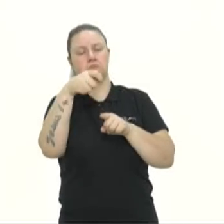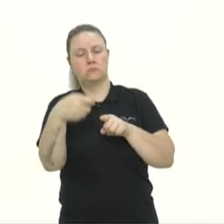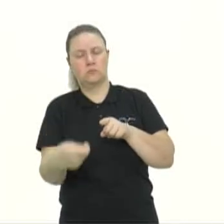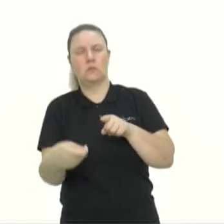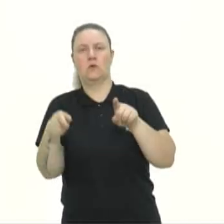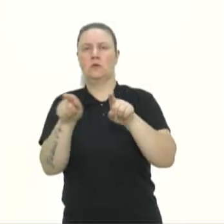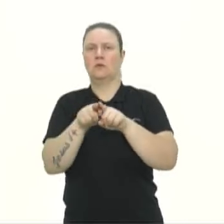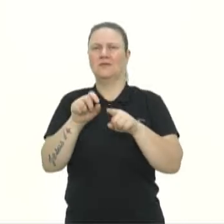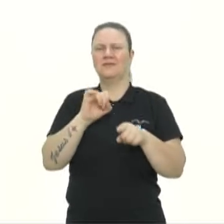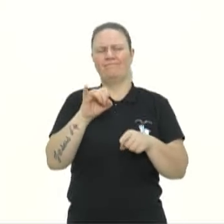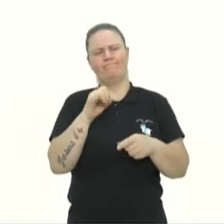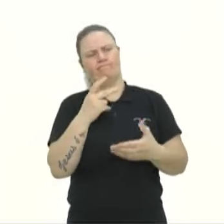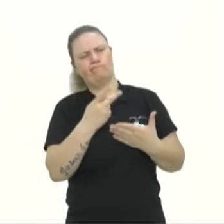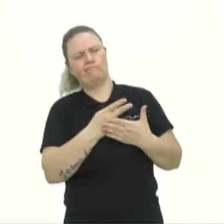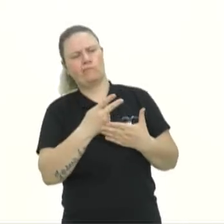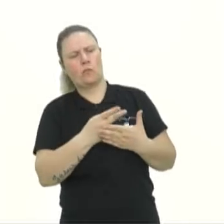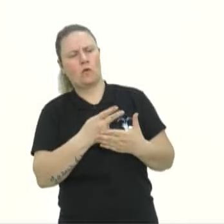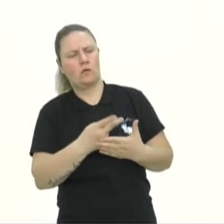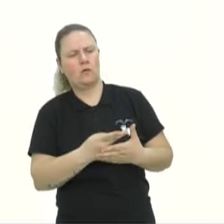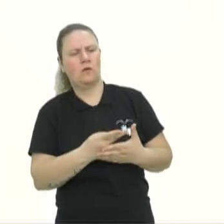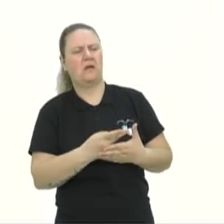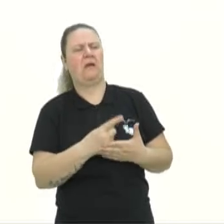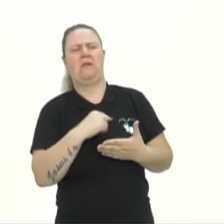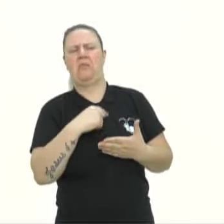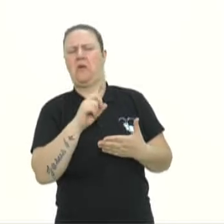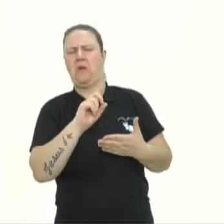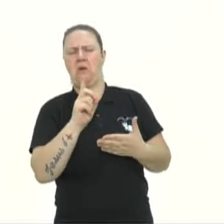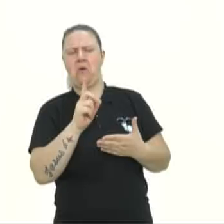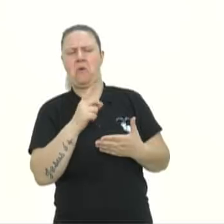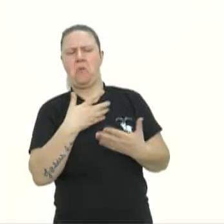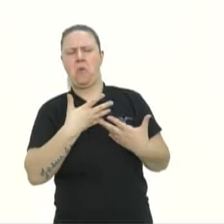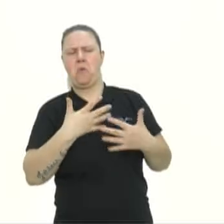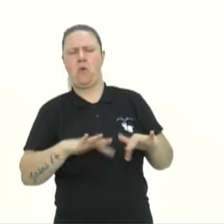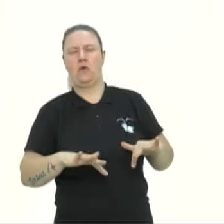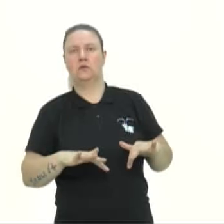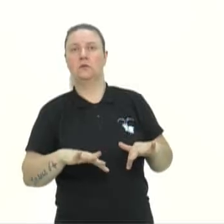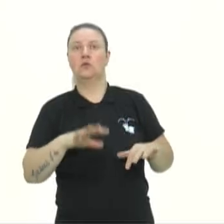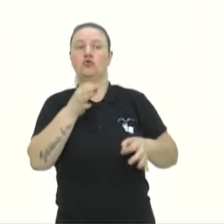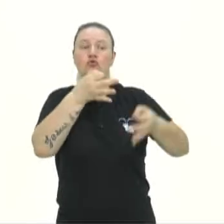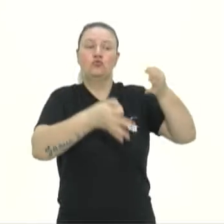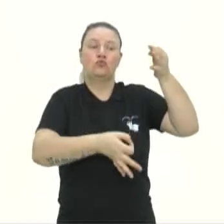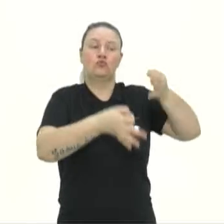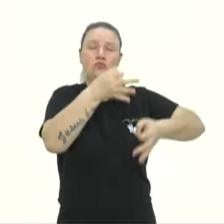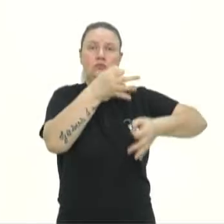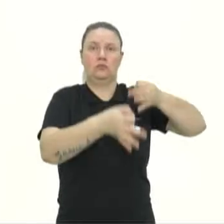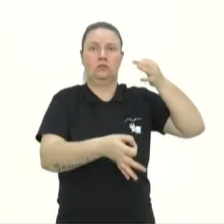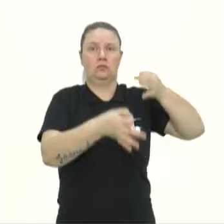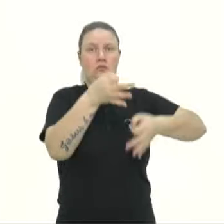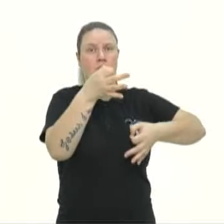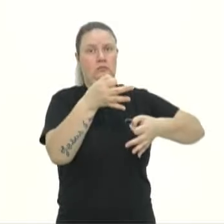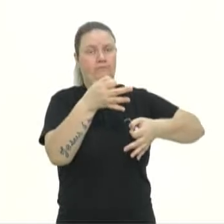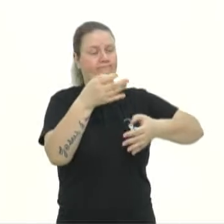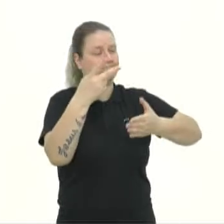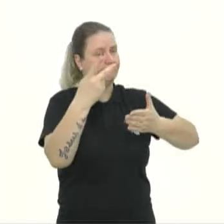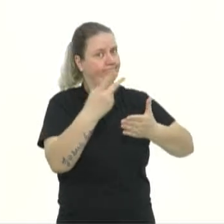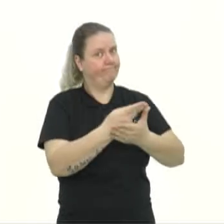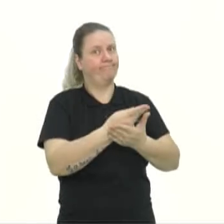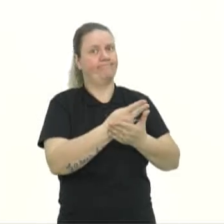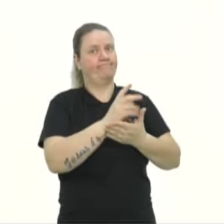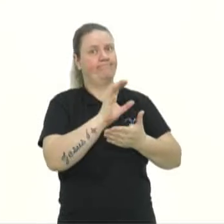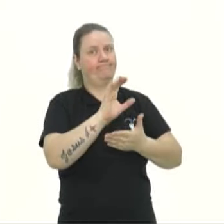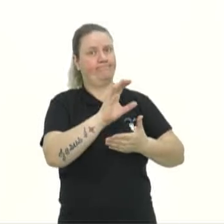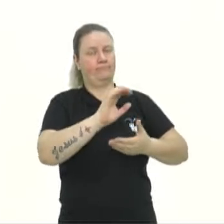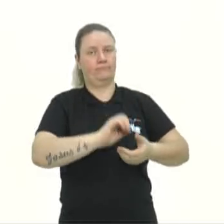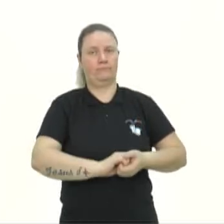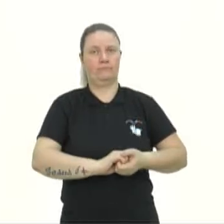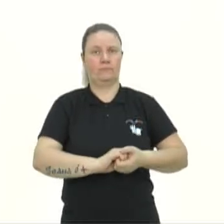determinada variedade, estamos emitindo um juízo de valor sobre os seus falantes e, portanto,